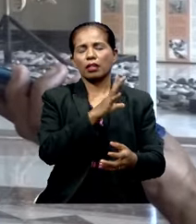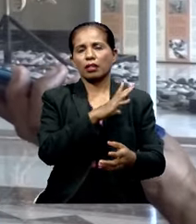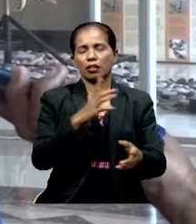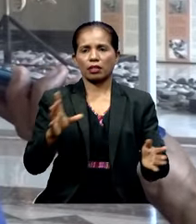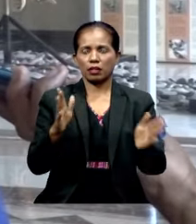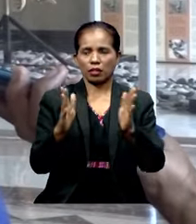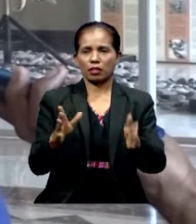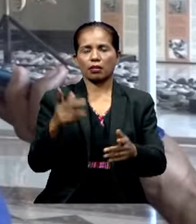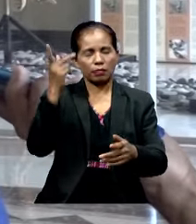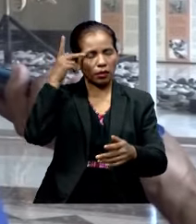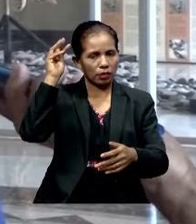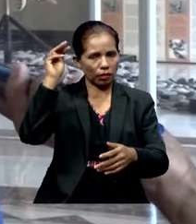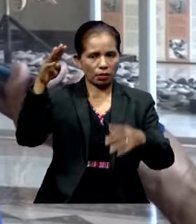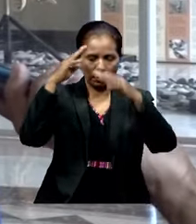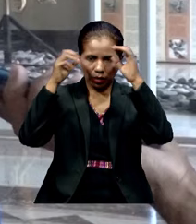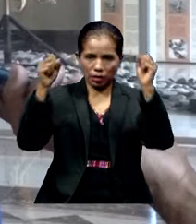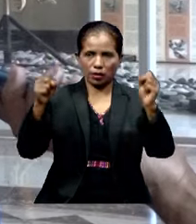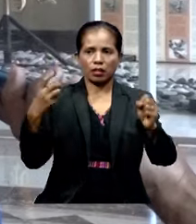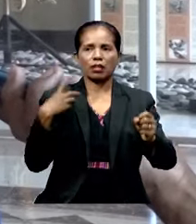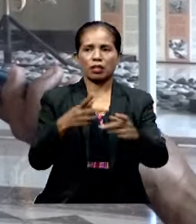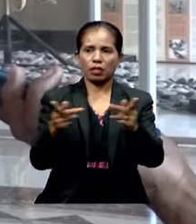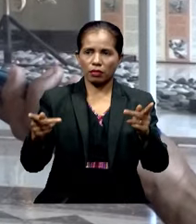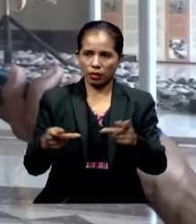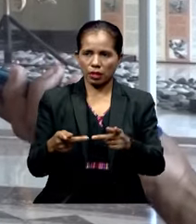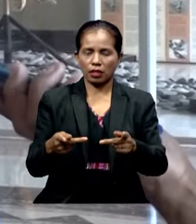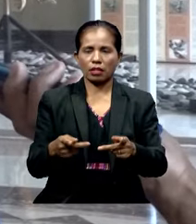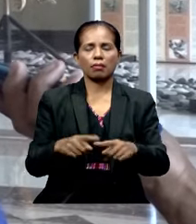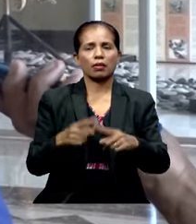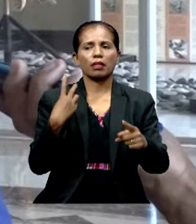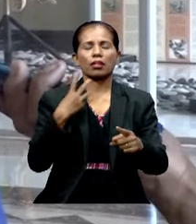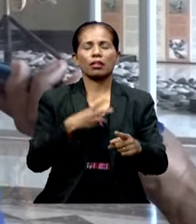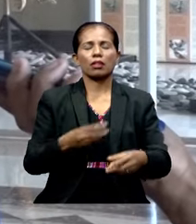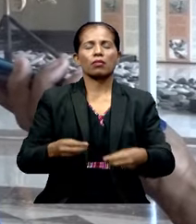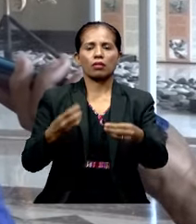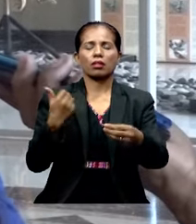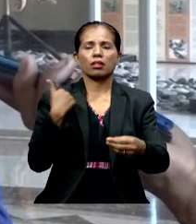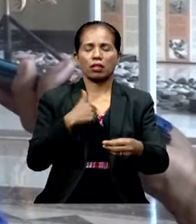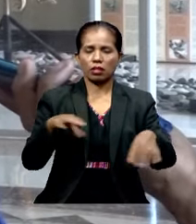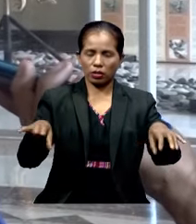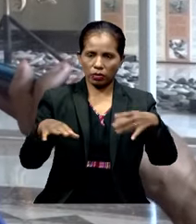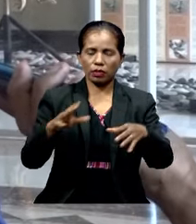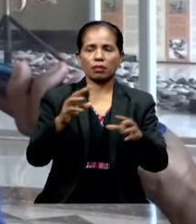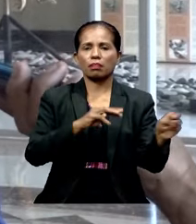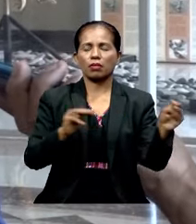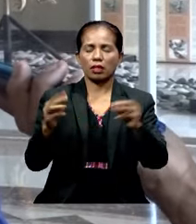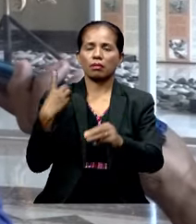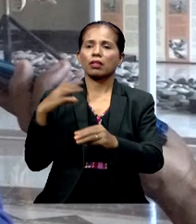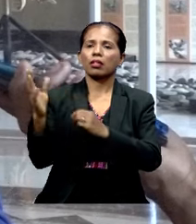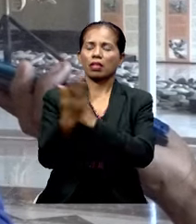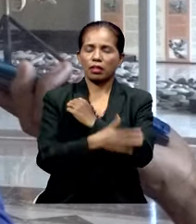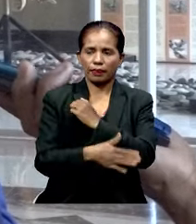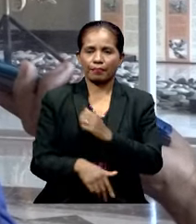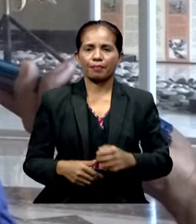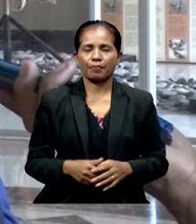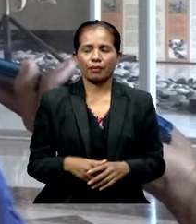ministro, primeiro ministro ou presidente da república. E a fatin ne bedet mai be ita dedica serviço tomak ba mudansa ba ita ne rai. Ita ne